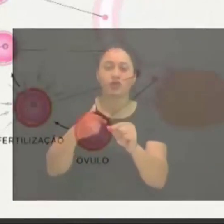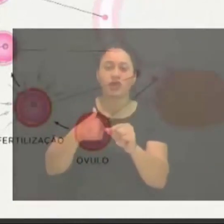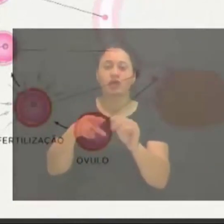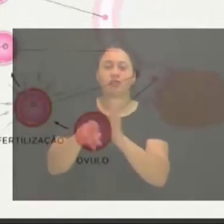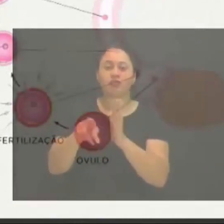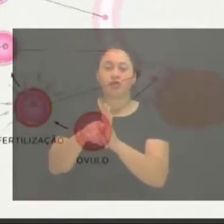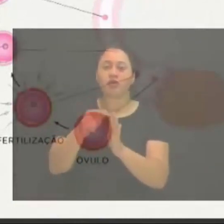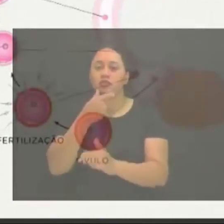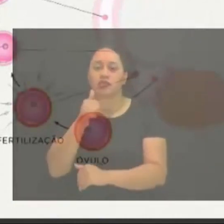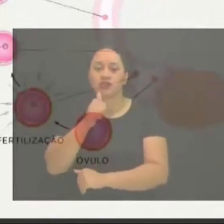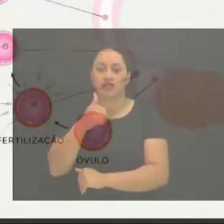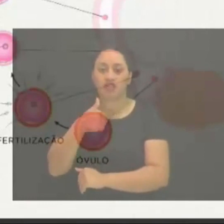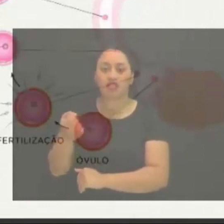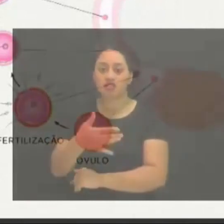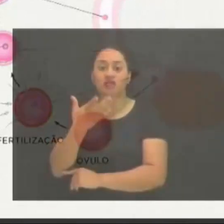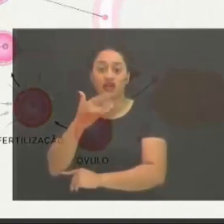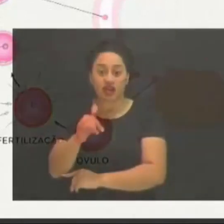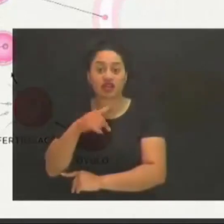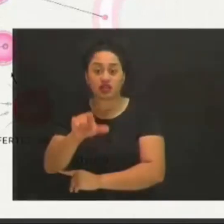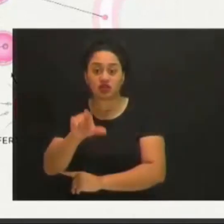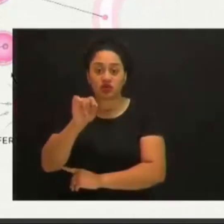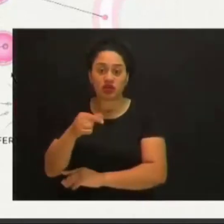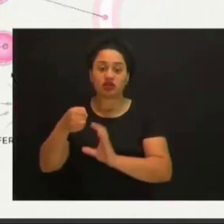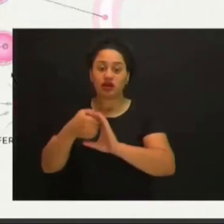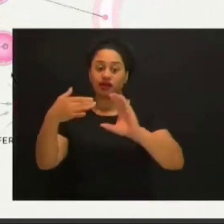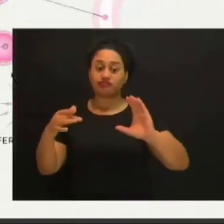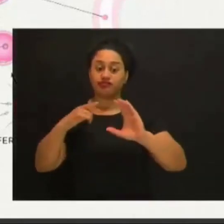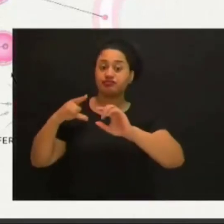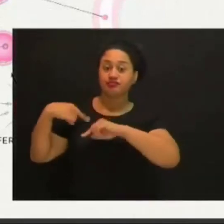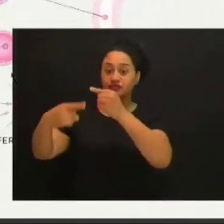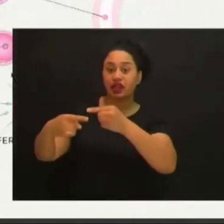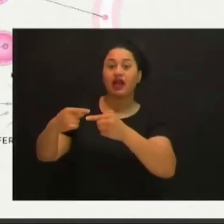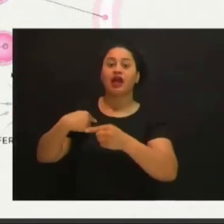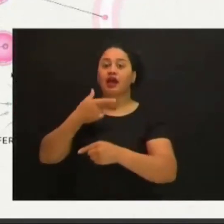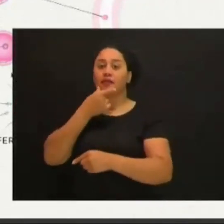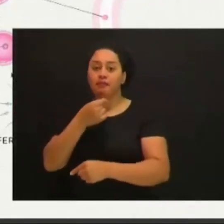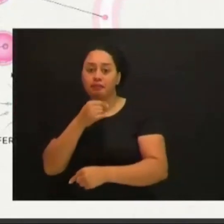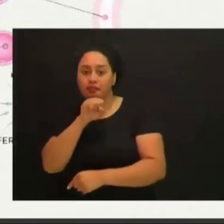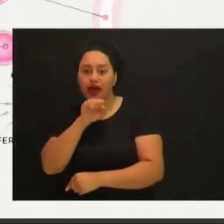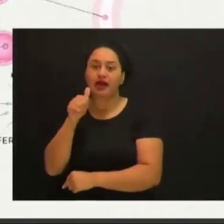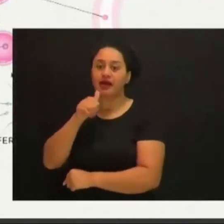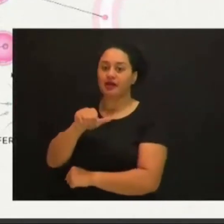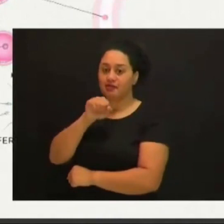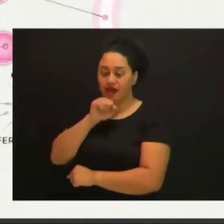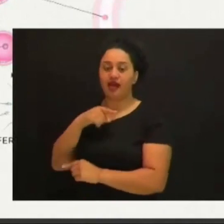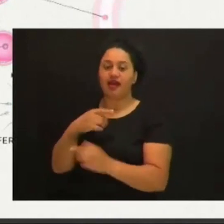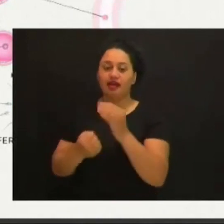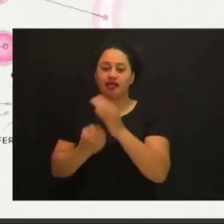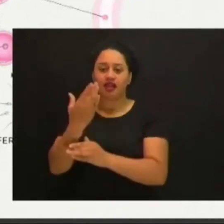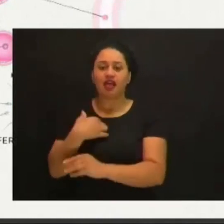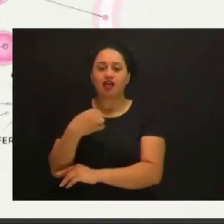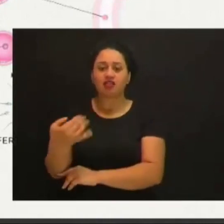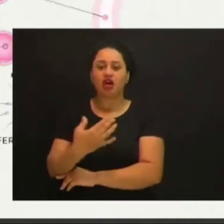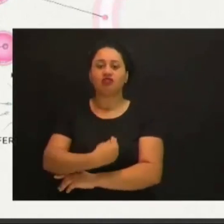determinado. Características hereditárias recebidas de cada pai serão estabelecidas e a nova vida